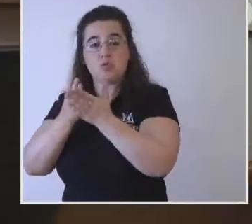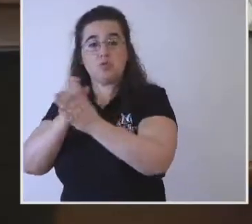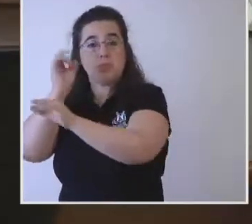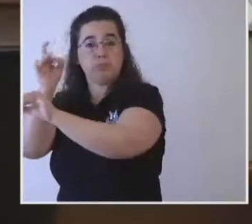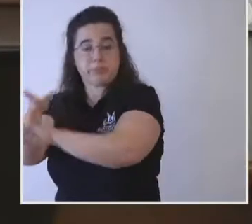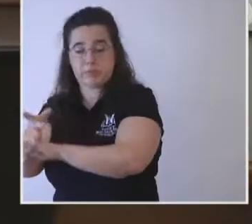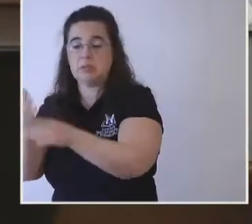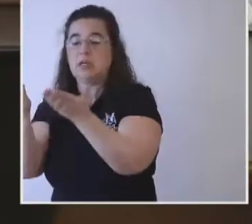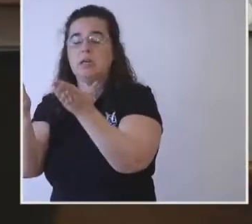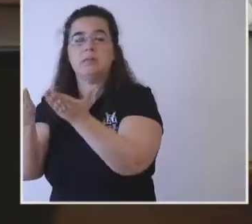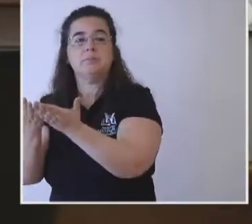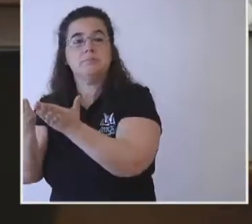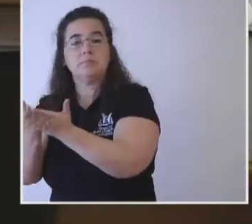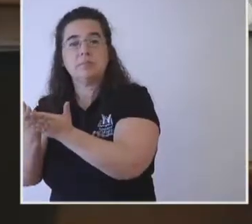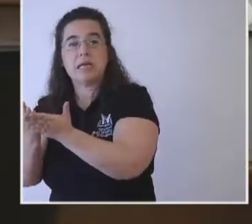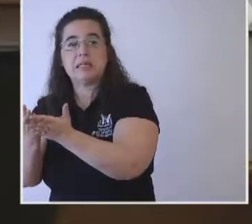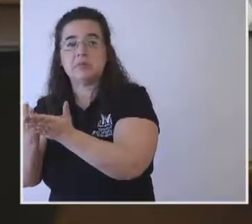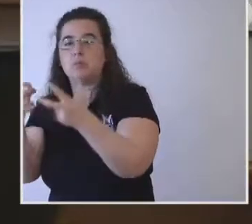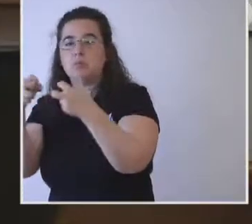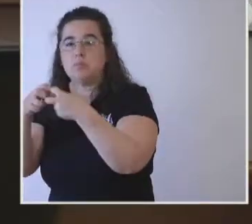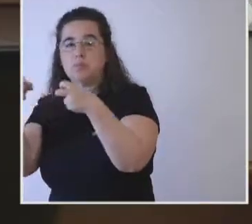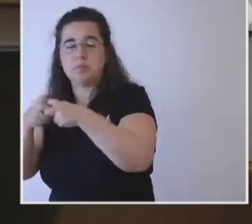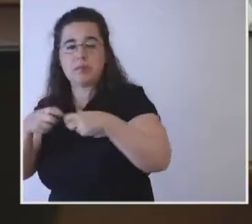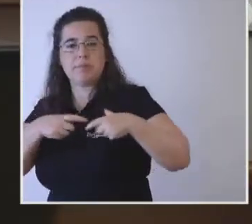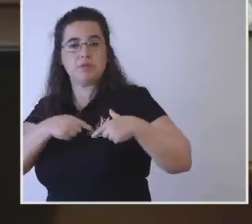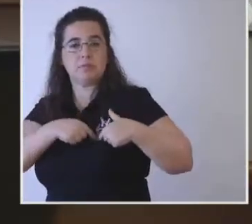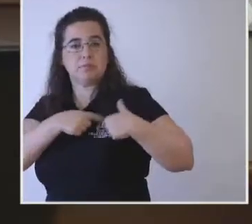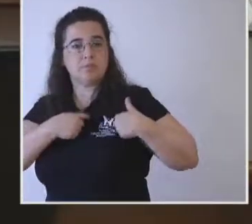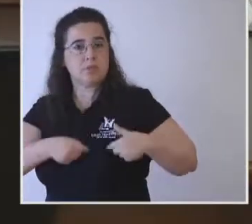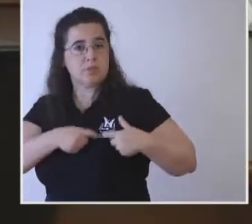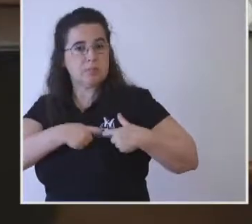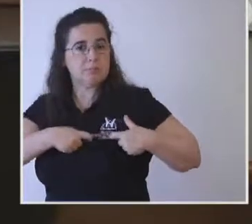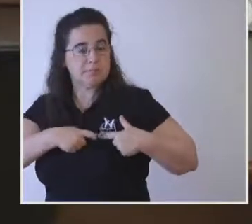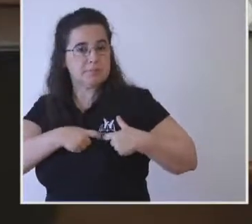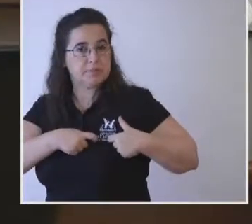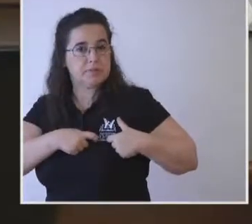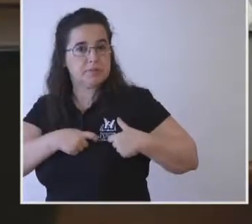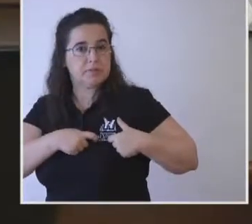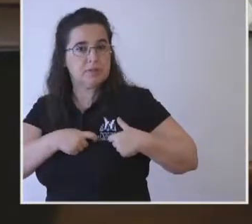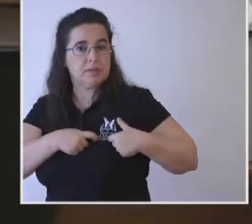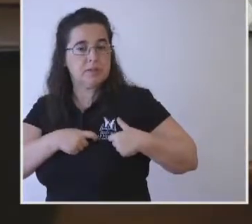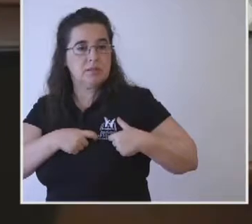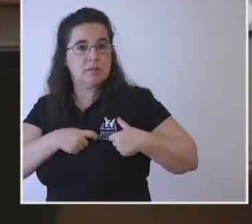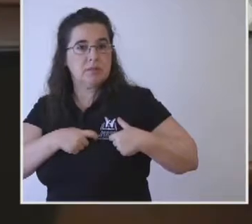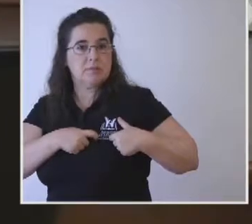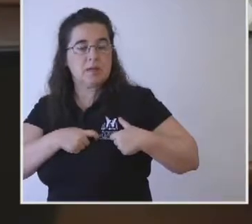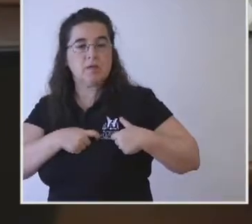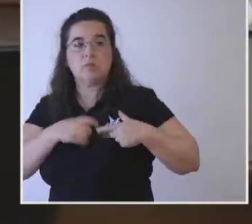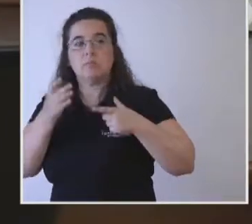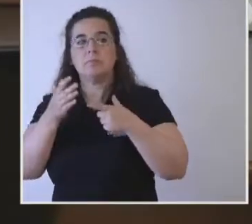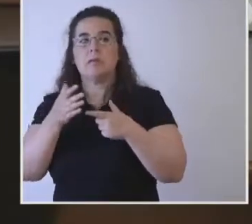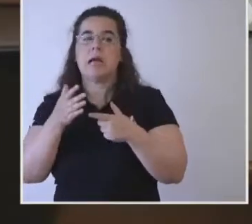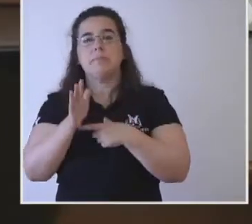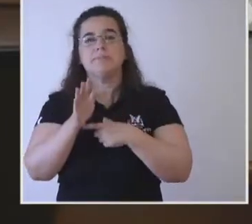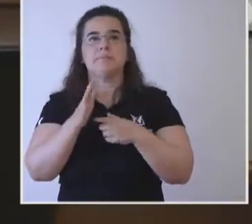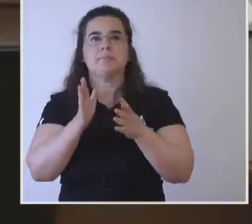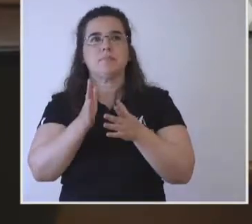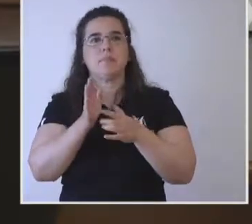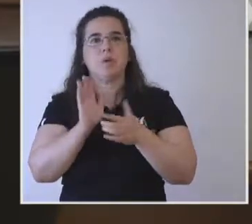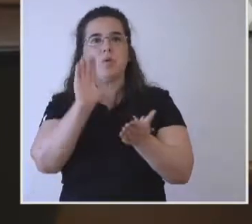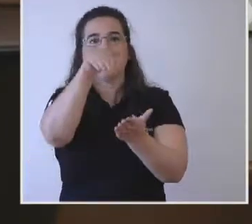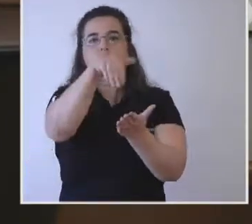e a dieta numa amostra de indivíduos de raça não negra, nós vamos buscar, e vejam